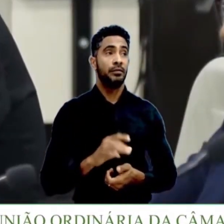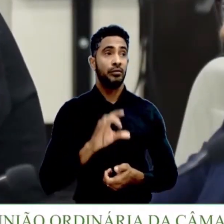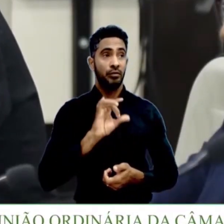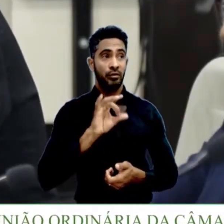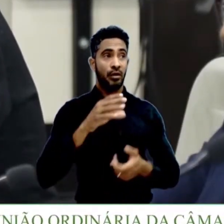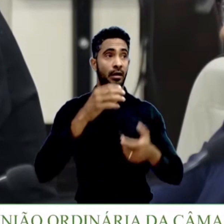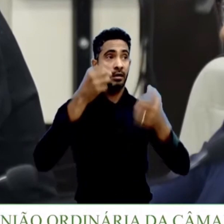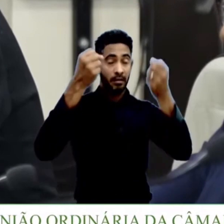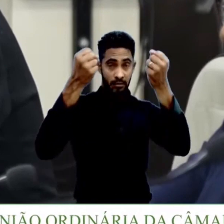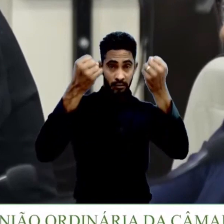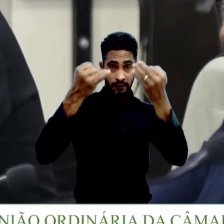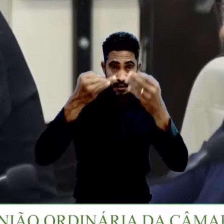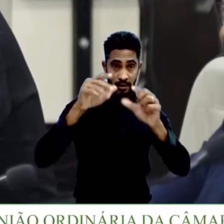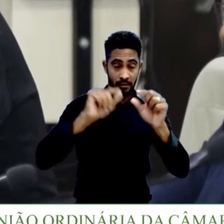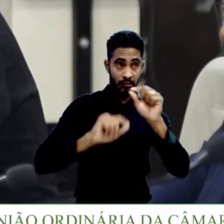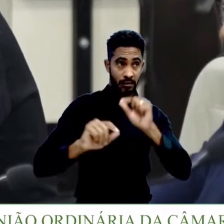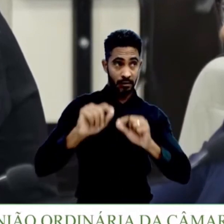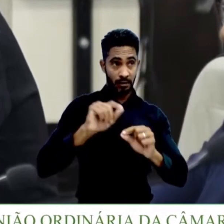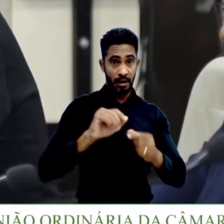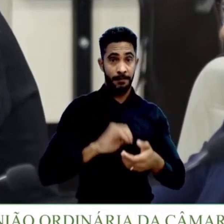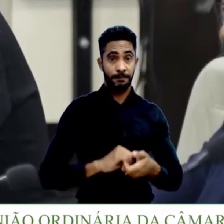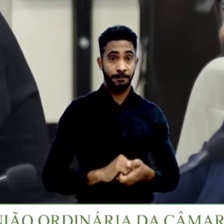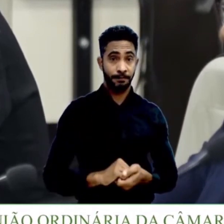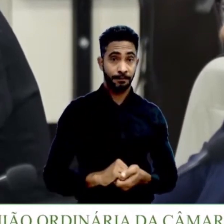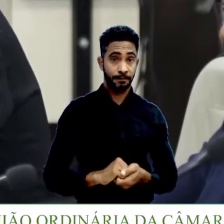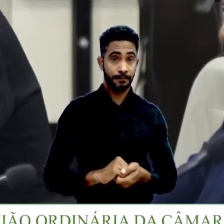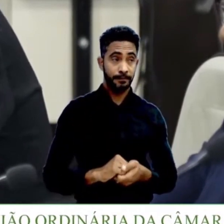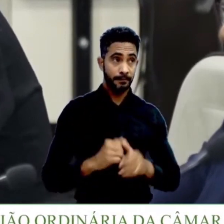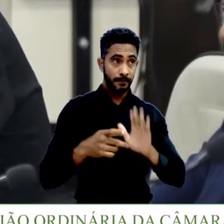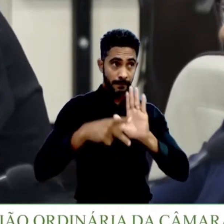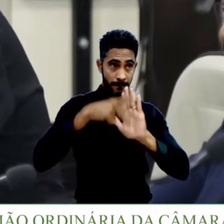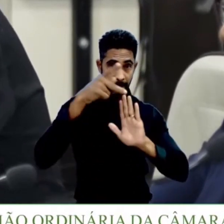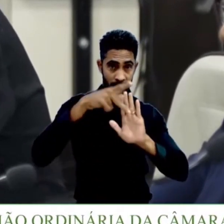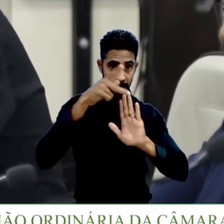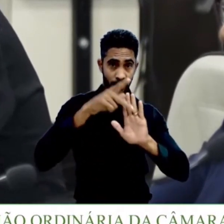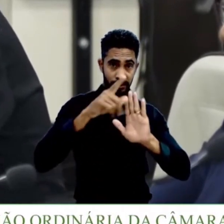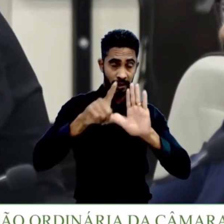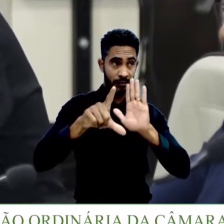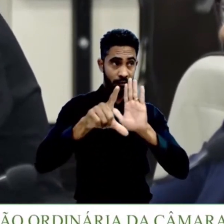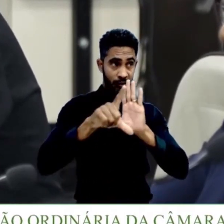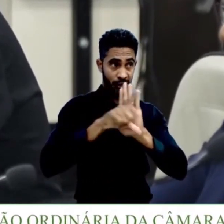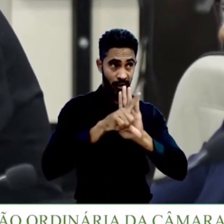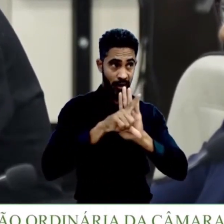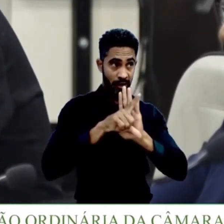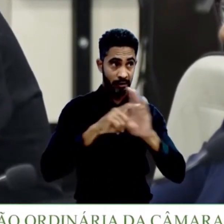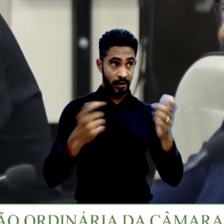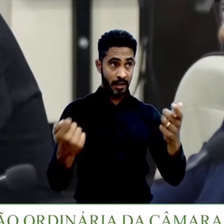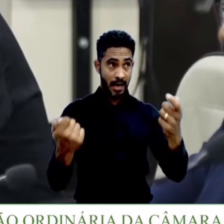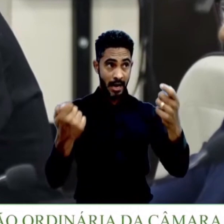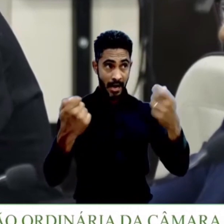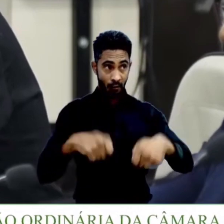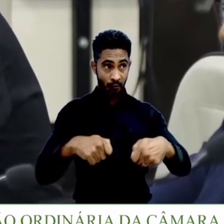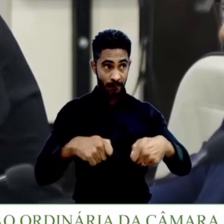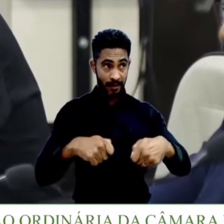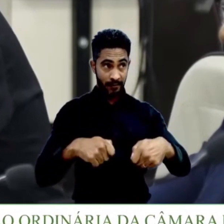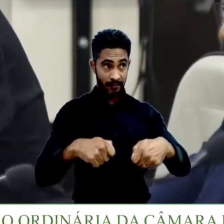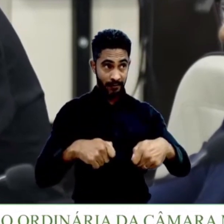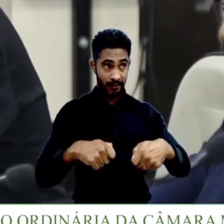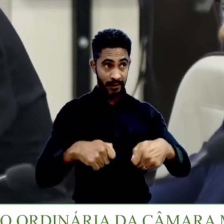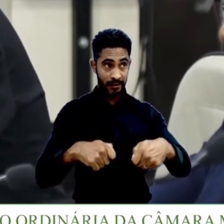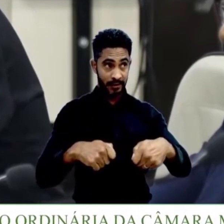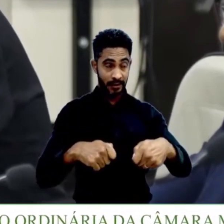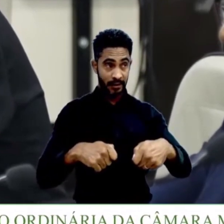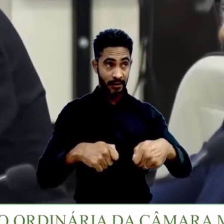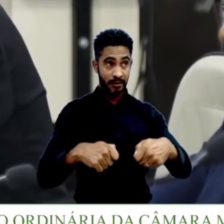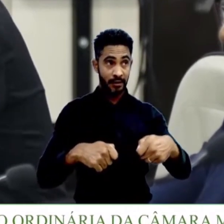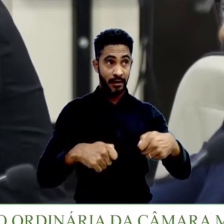só de falar, presidente, o seguinte. Esse projeto de lei, quem tem a maior competência de estar,